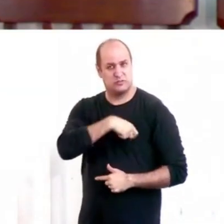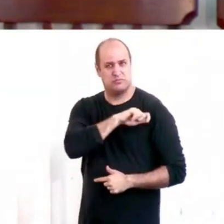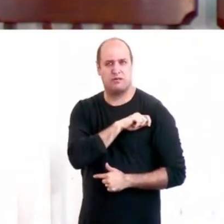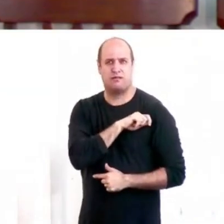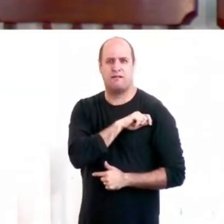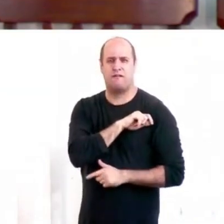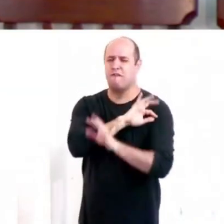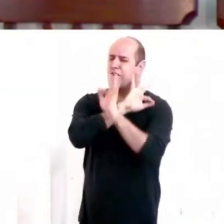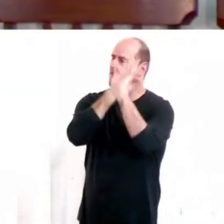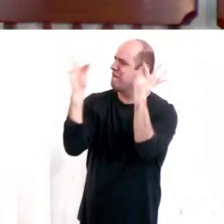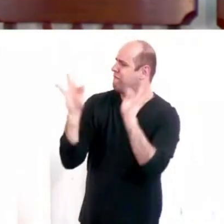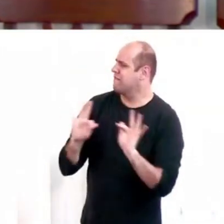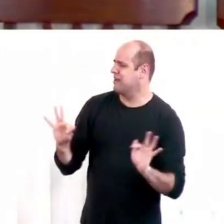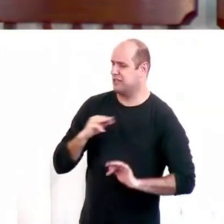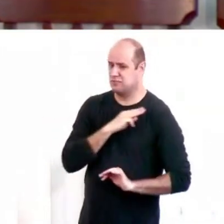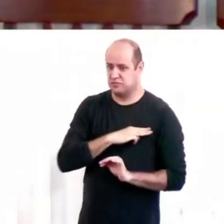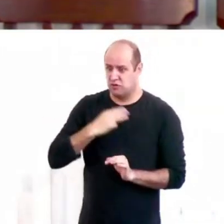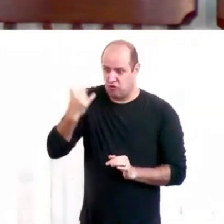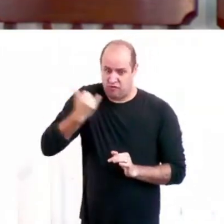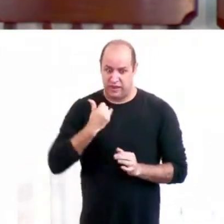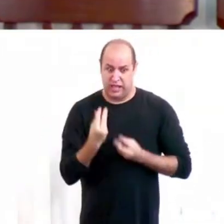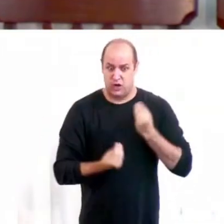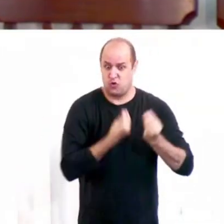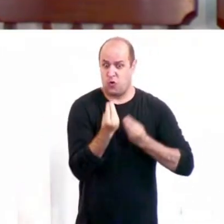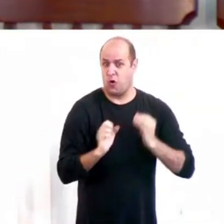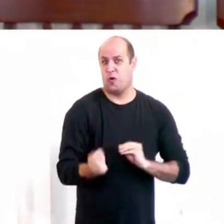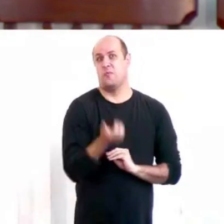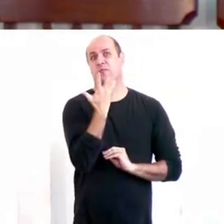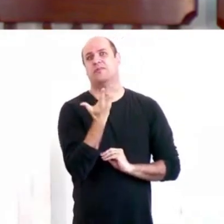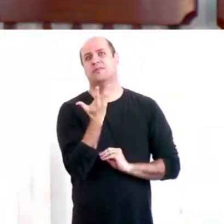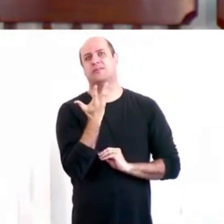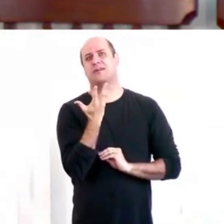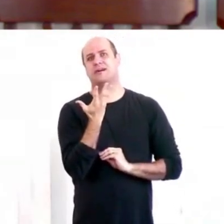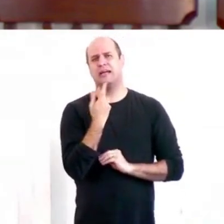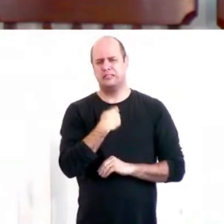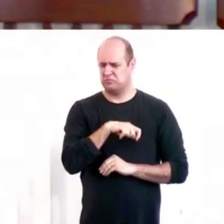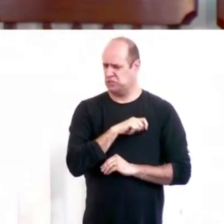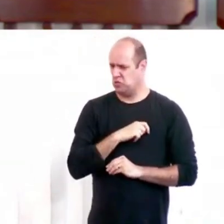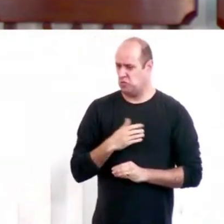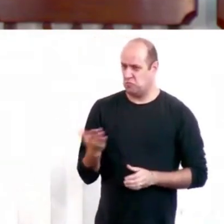Os missionários vêm falar comigo, como que aconteceu isso? Espanhol